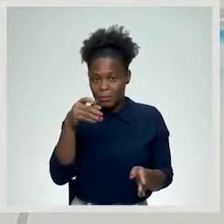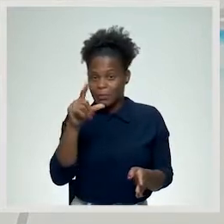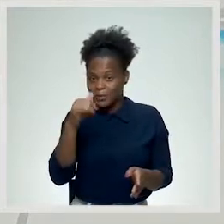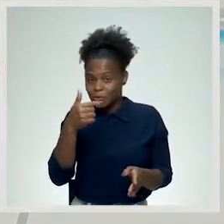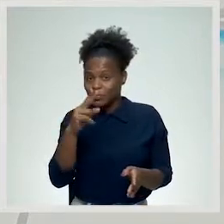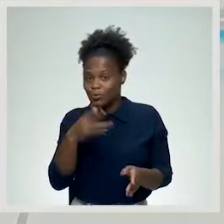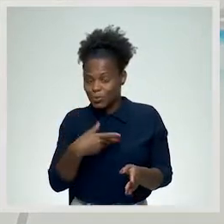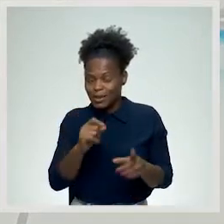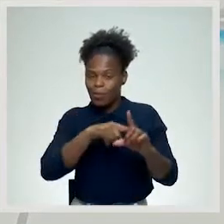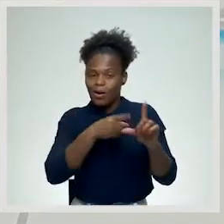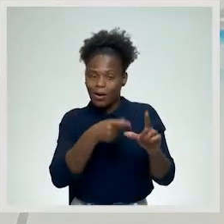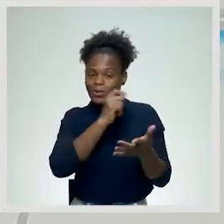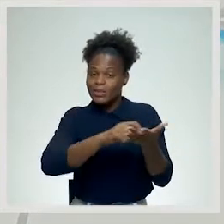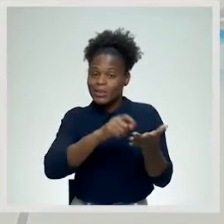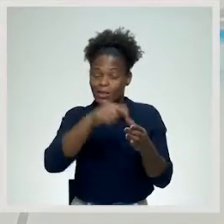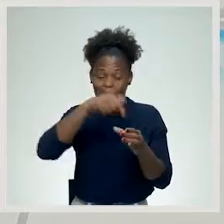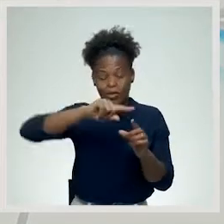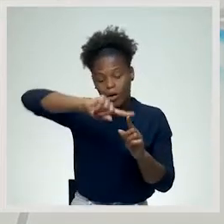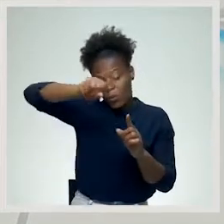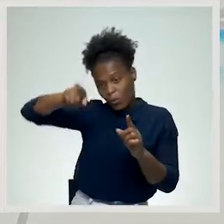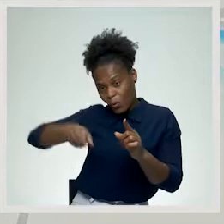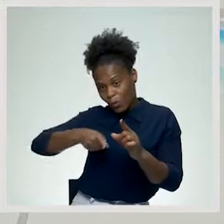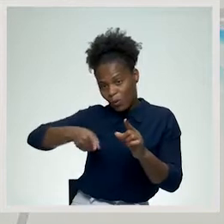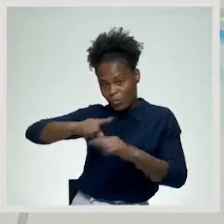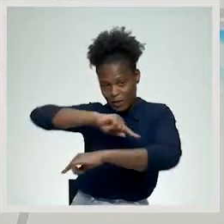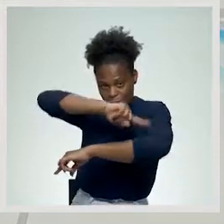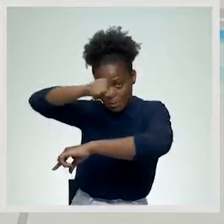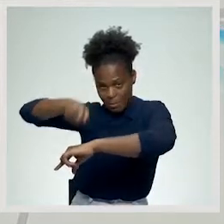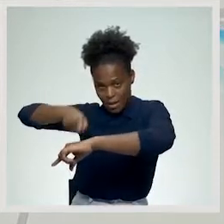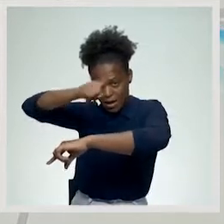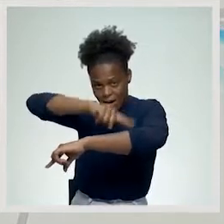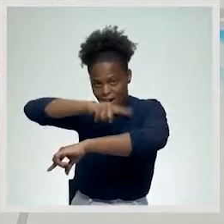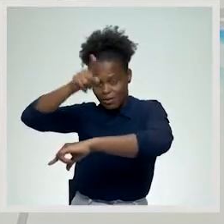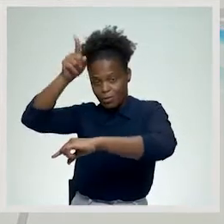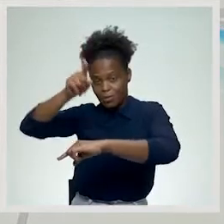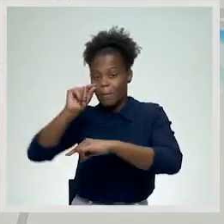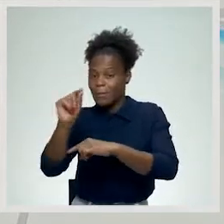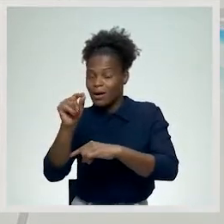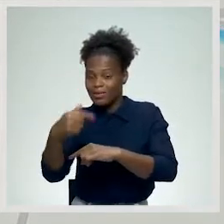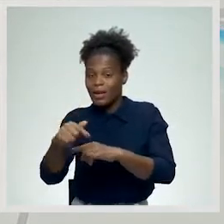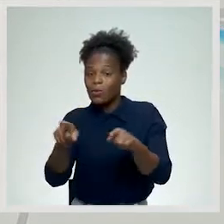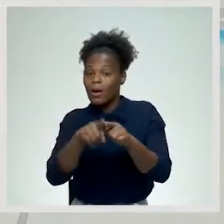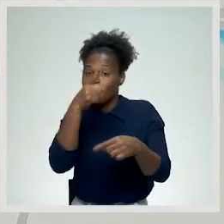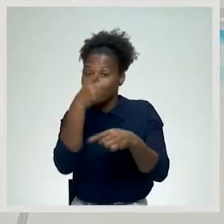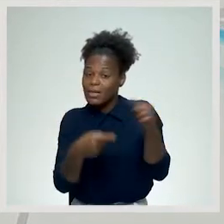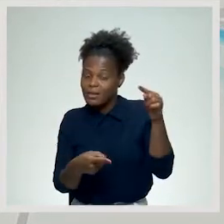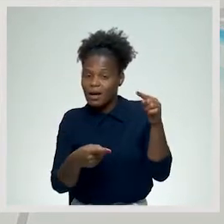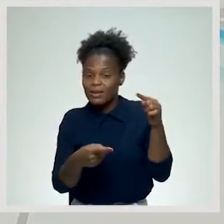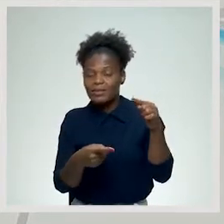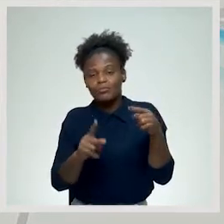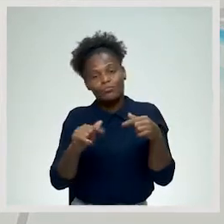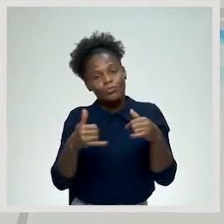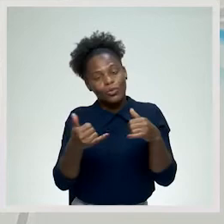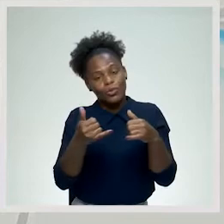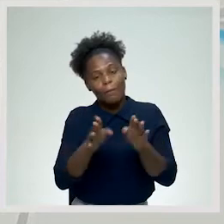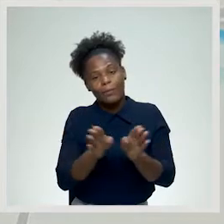ângulo inscrito numa semicircunferência é igual a metade da amplitude